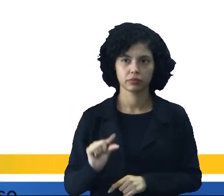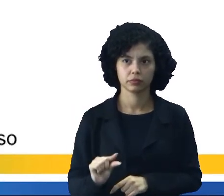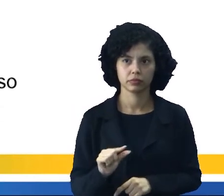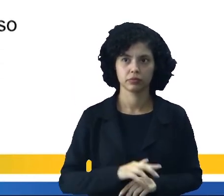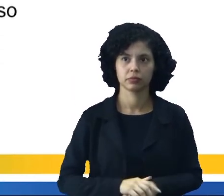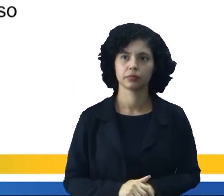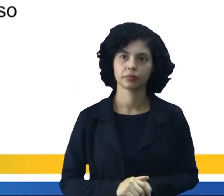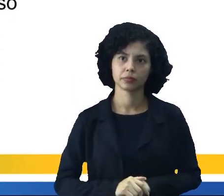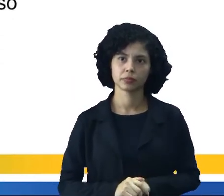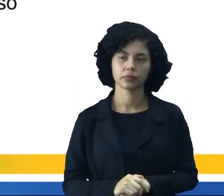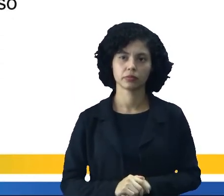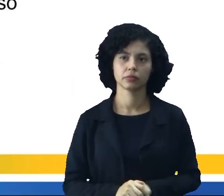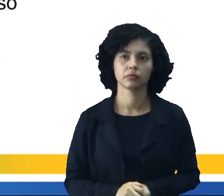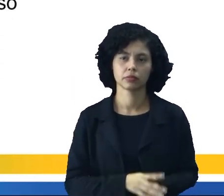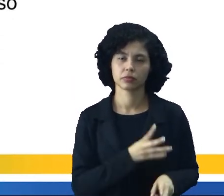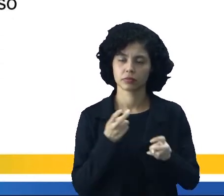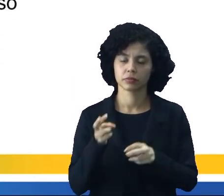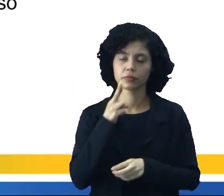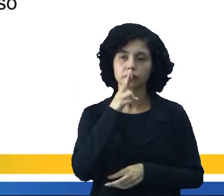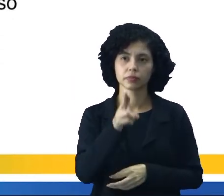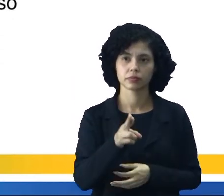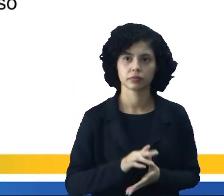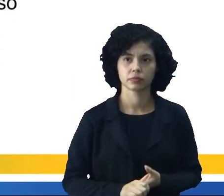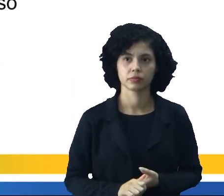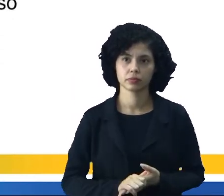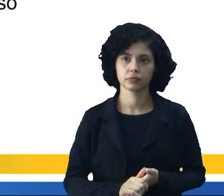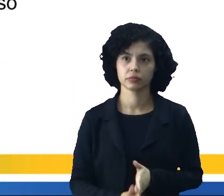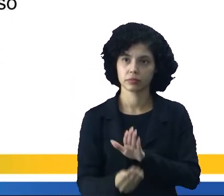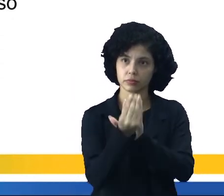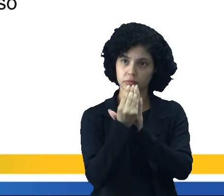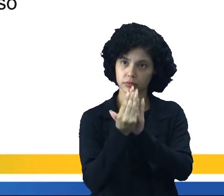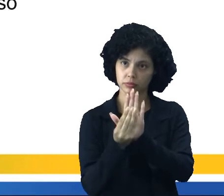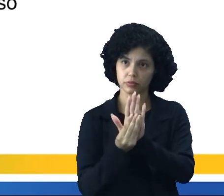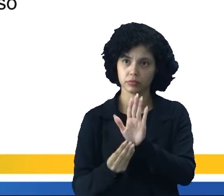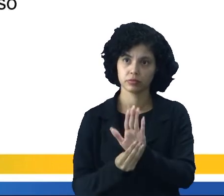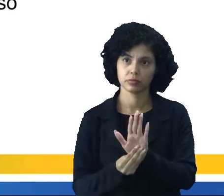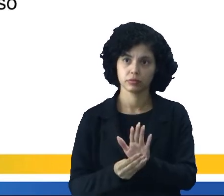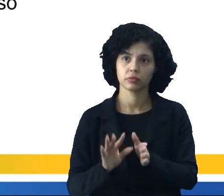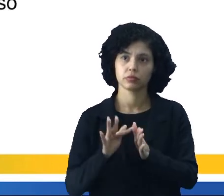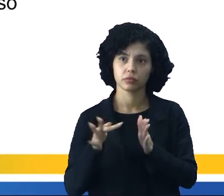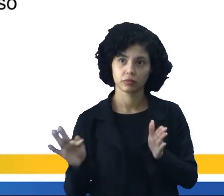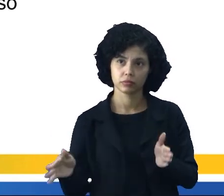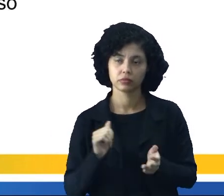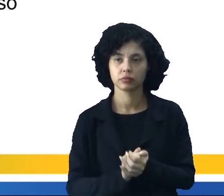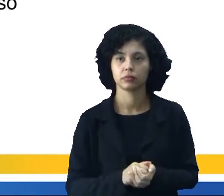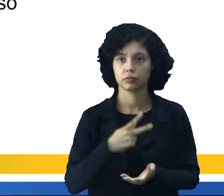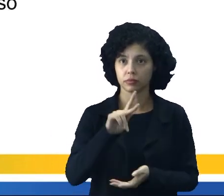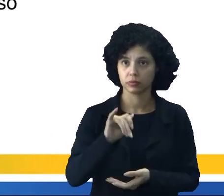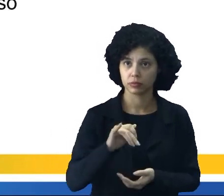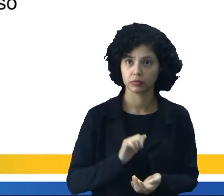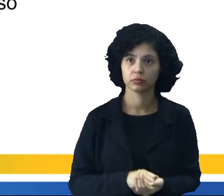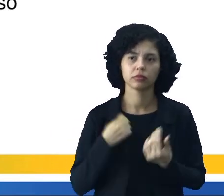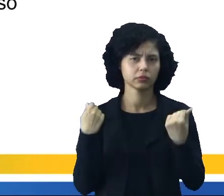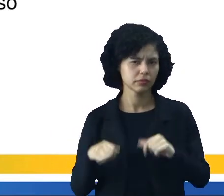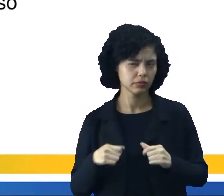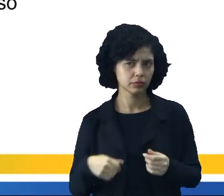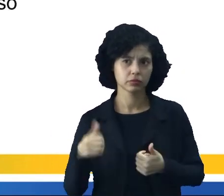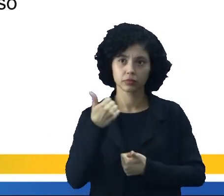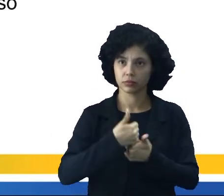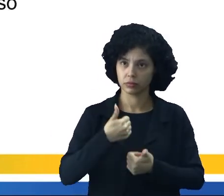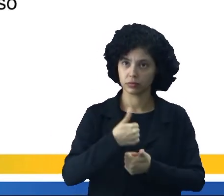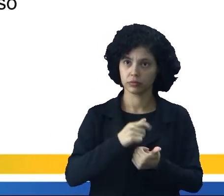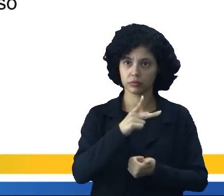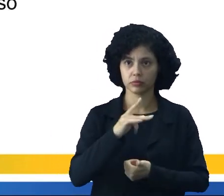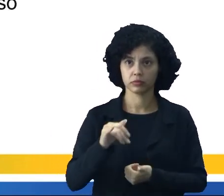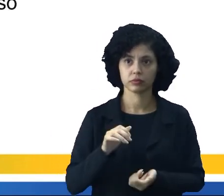ao quadrado observação os resultados podem ser dados em função de Pi Caso seja